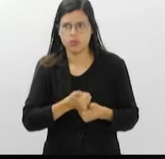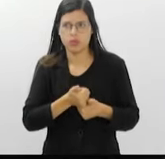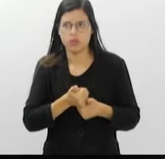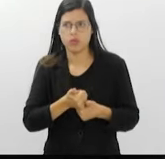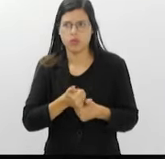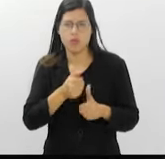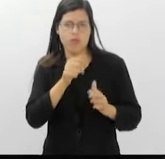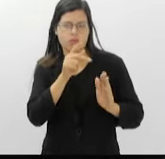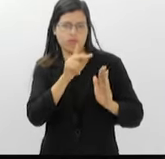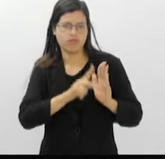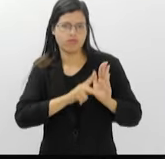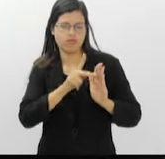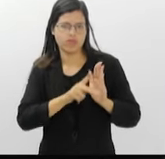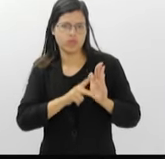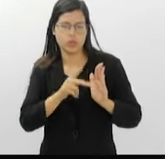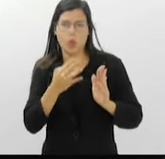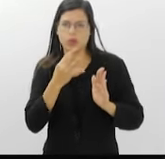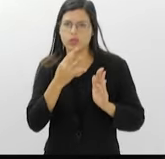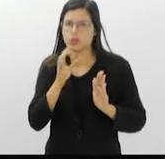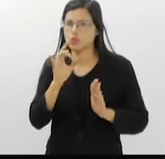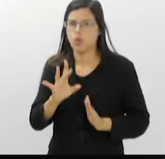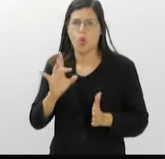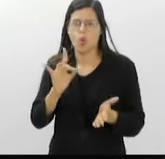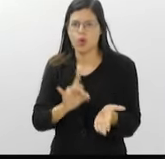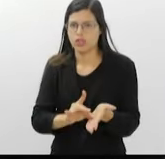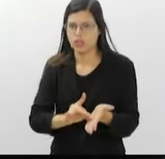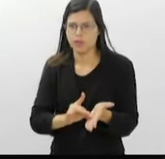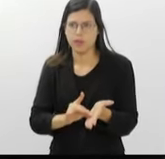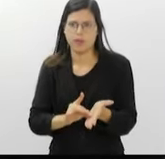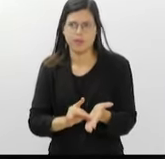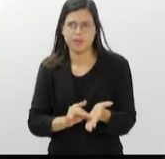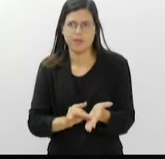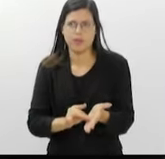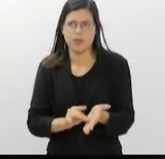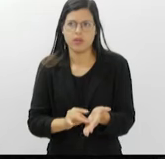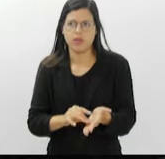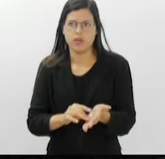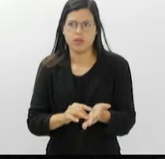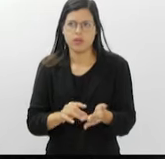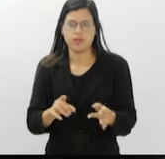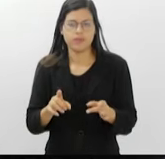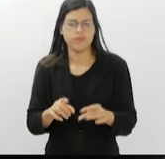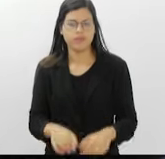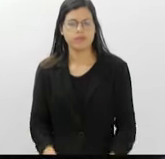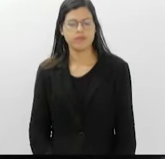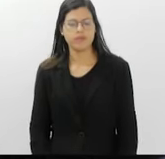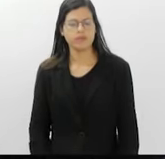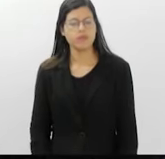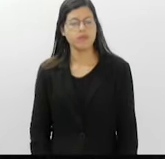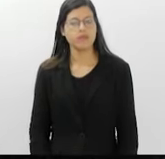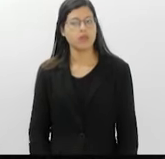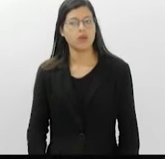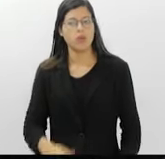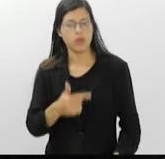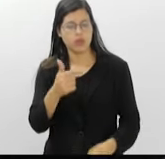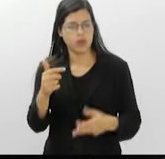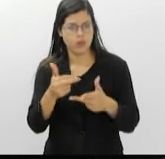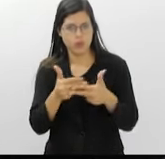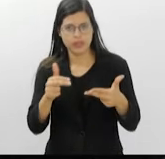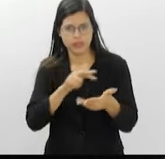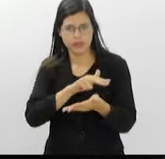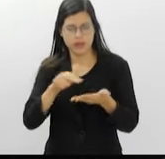projeto original. Outra coisa, muito rapidamente, não vou insistir porque isso foi matéria vencida. Vários